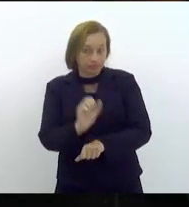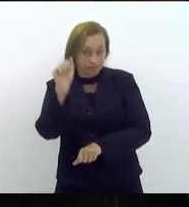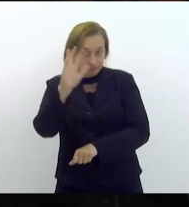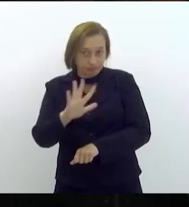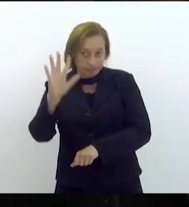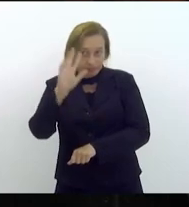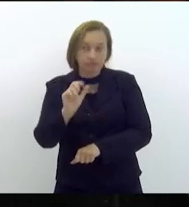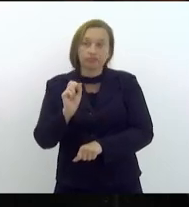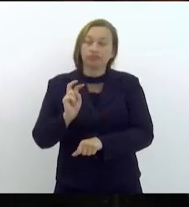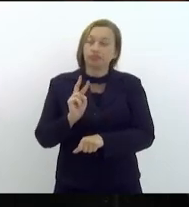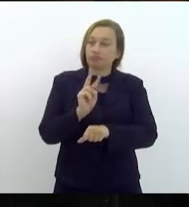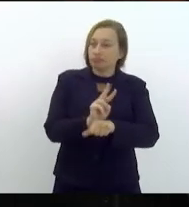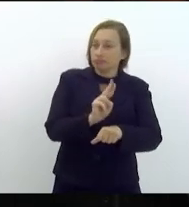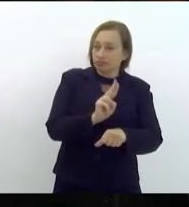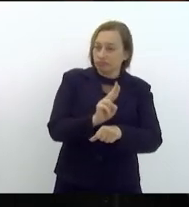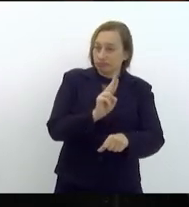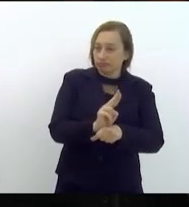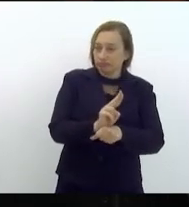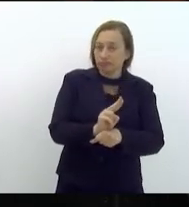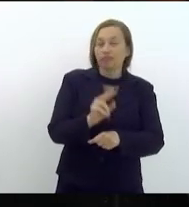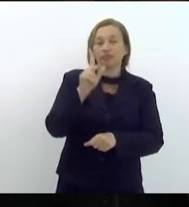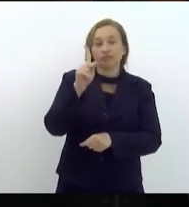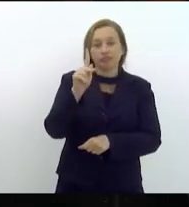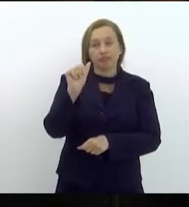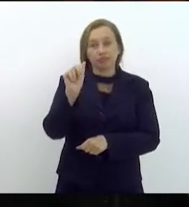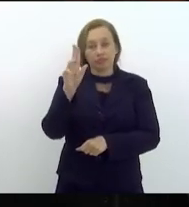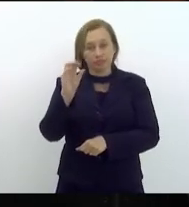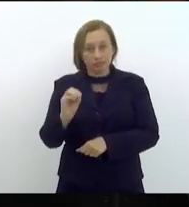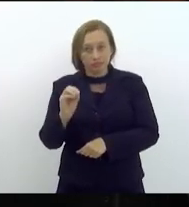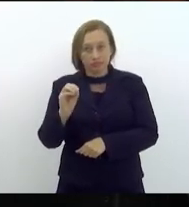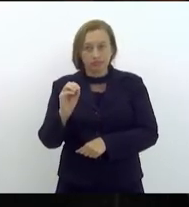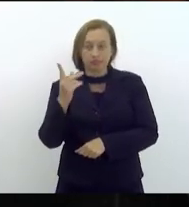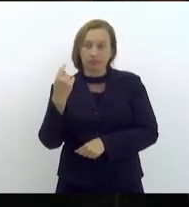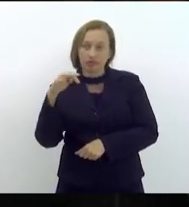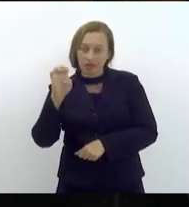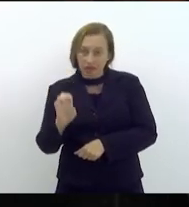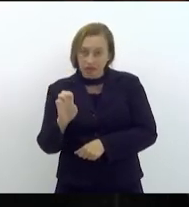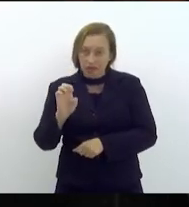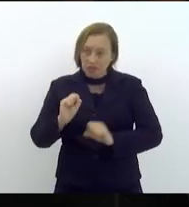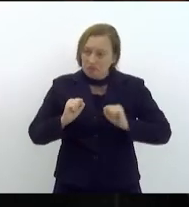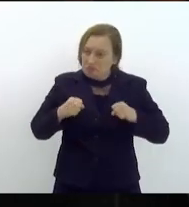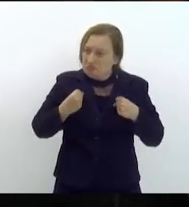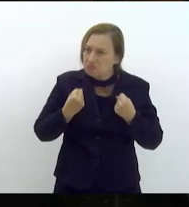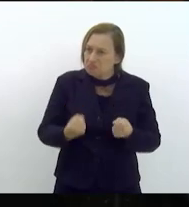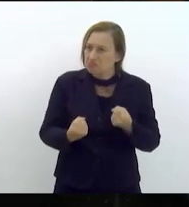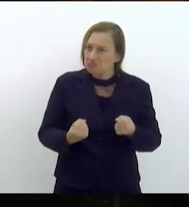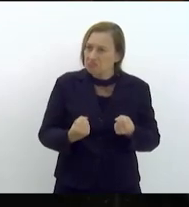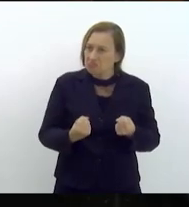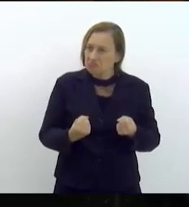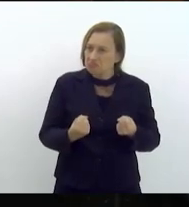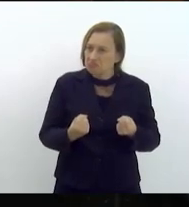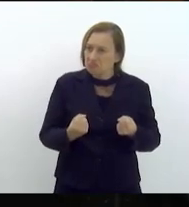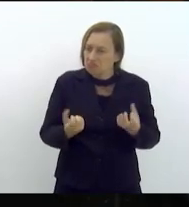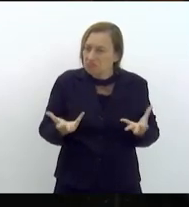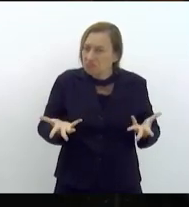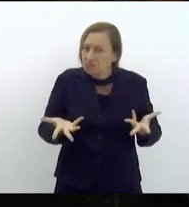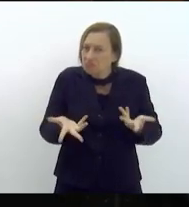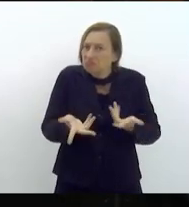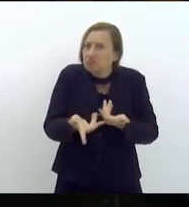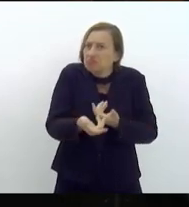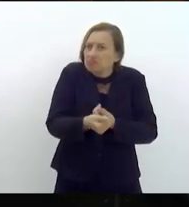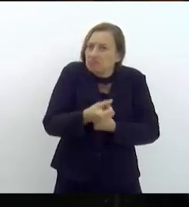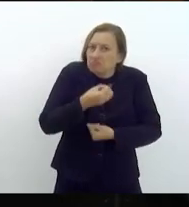Procurador Paulo Henrique fez uma defesa e retocável